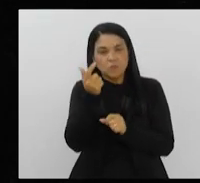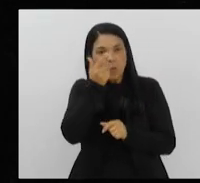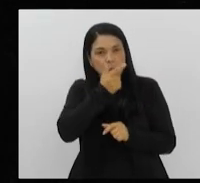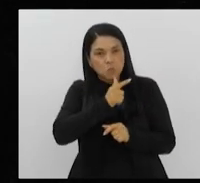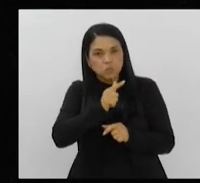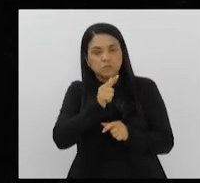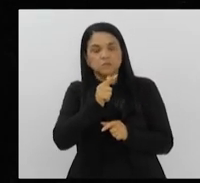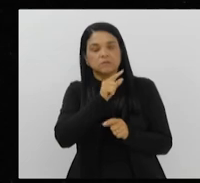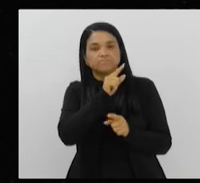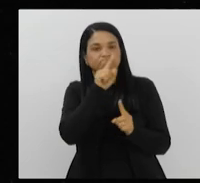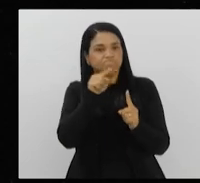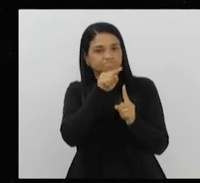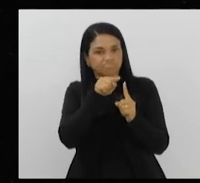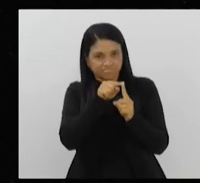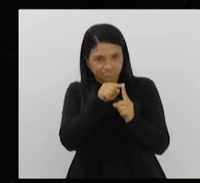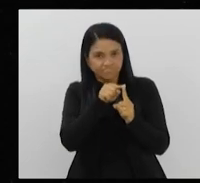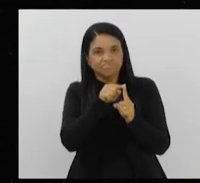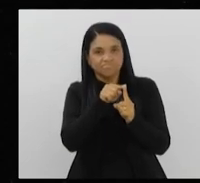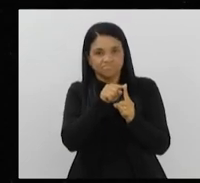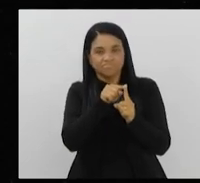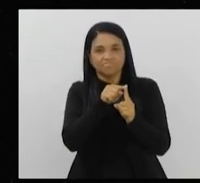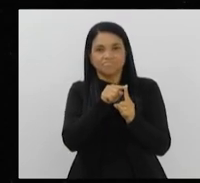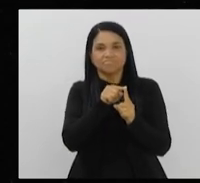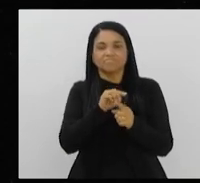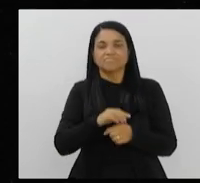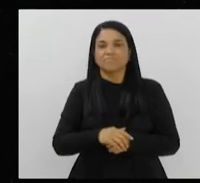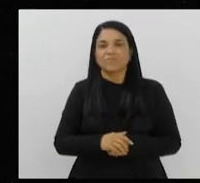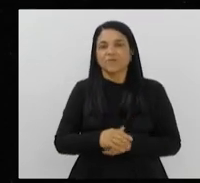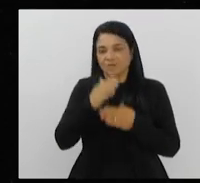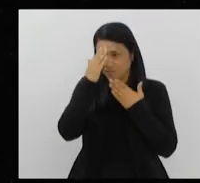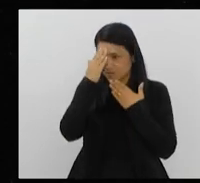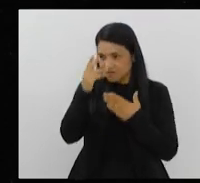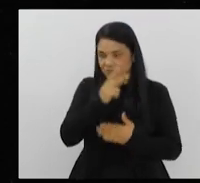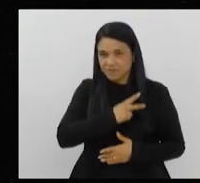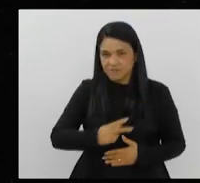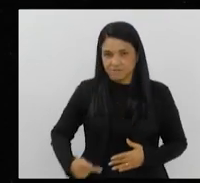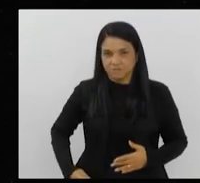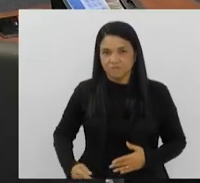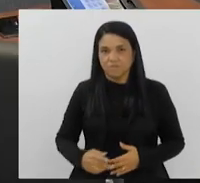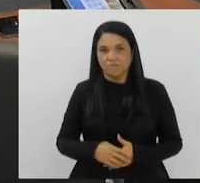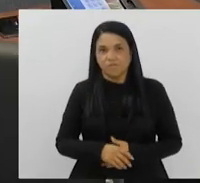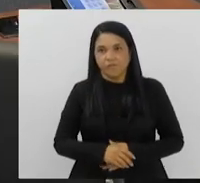fato, alcançar esses objetivos com esse plano. Obrigada, presidente.